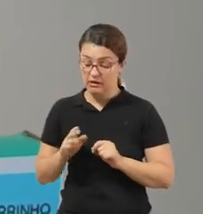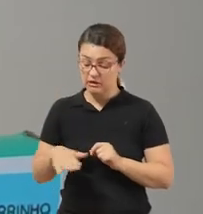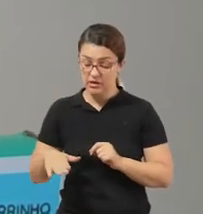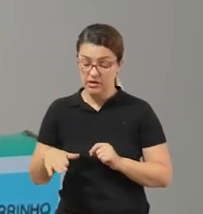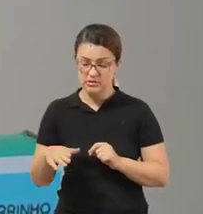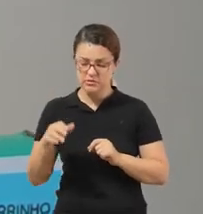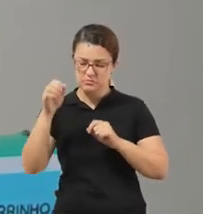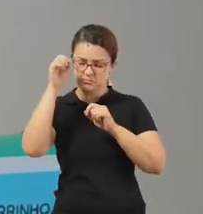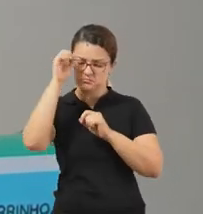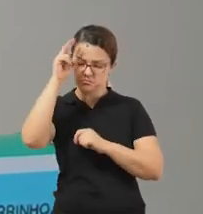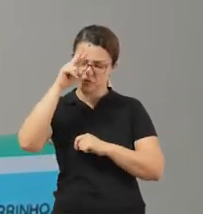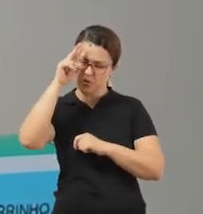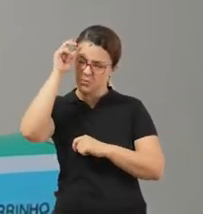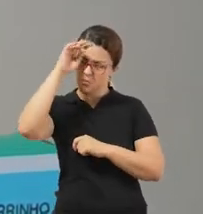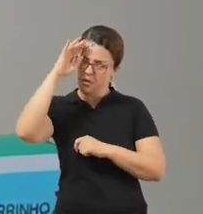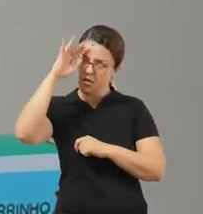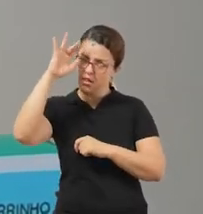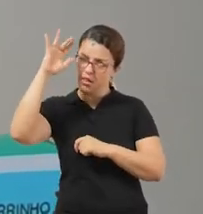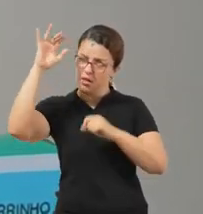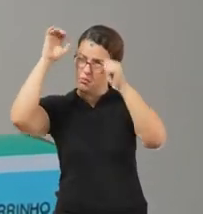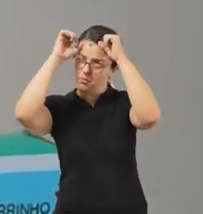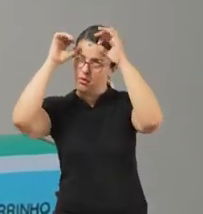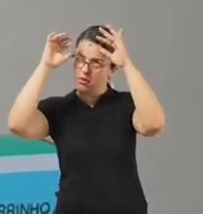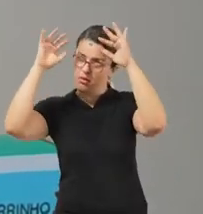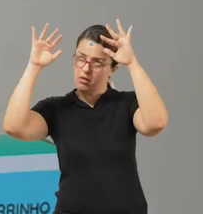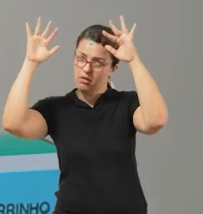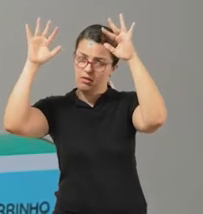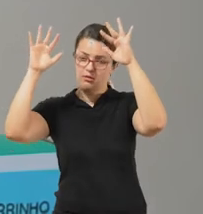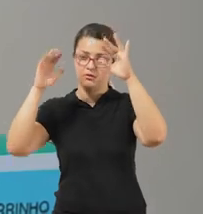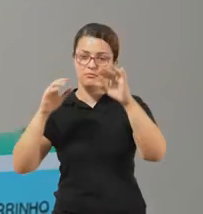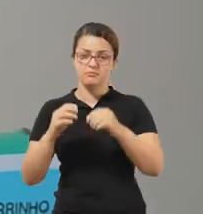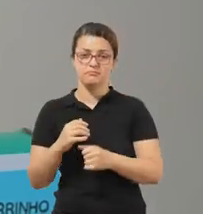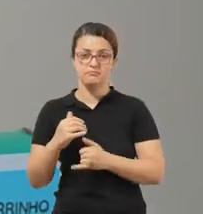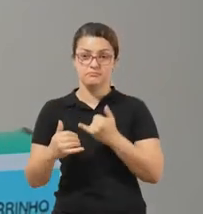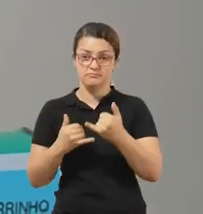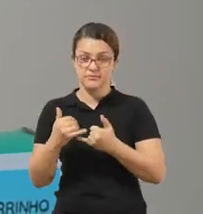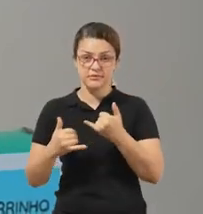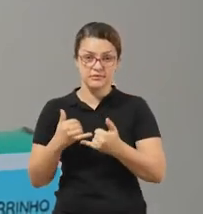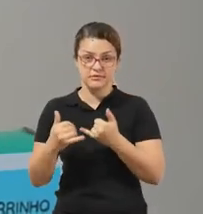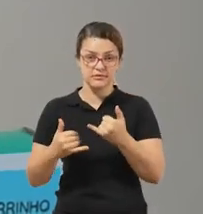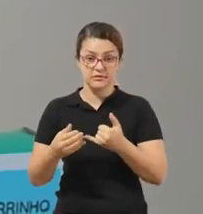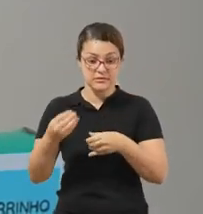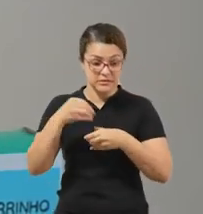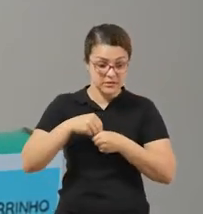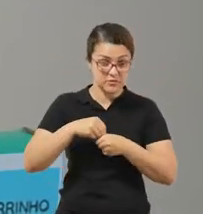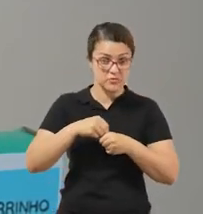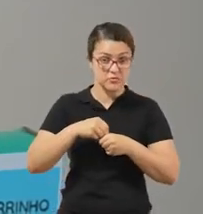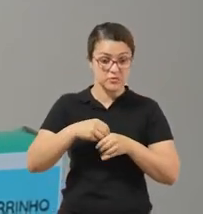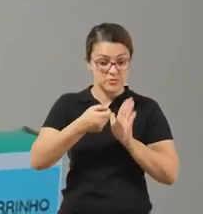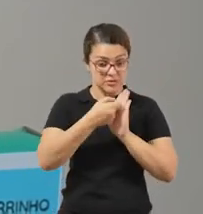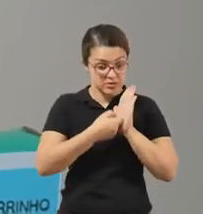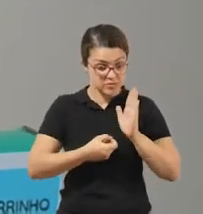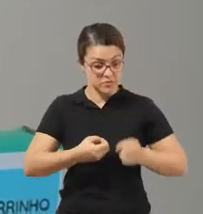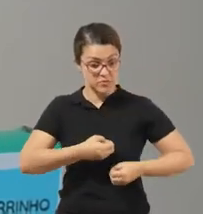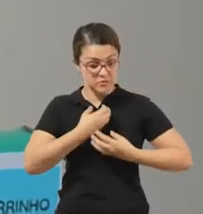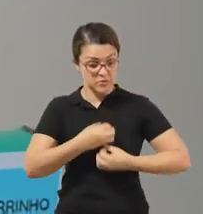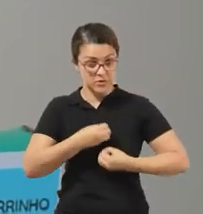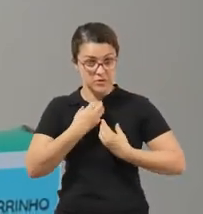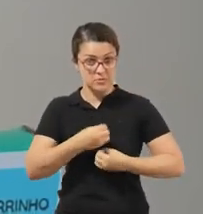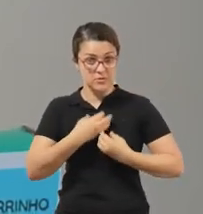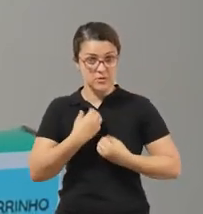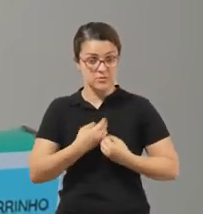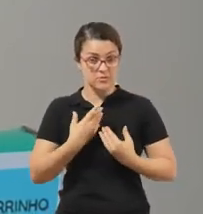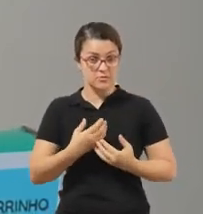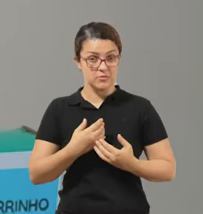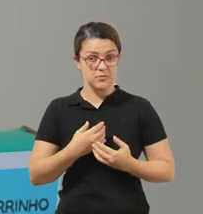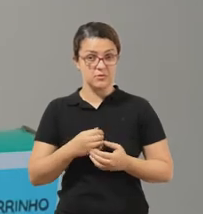de toda a imaginação da história. Ela vai ter em mãos o personagem que está dentro do poema e para ela